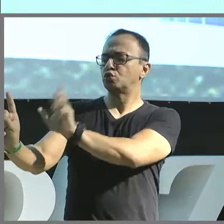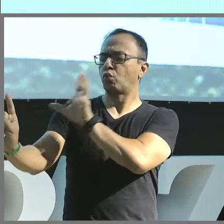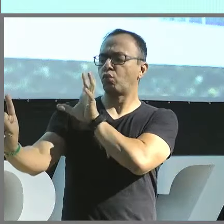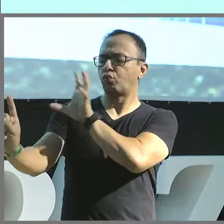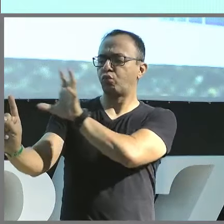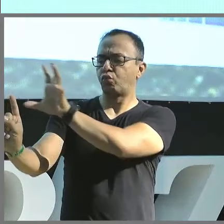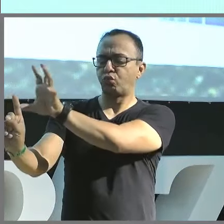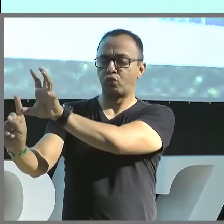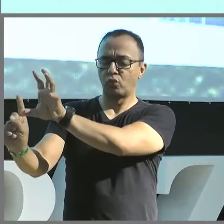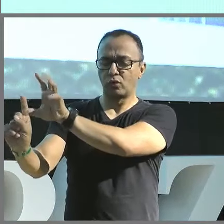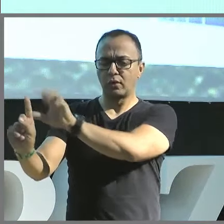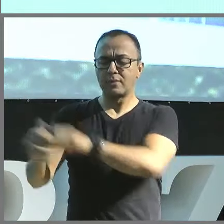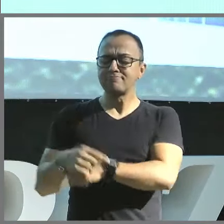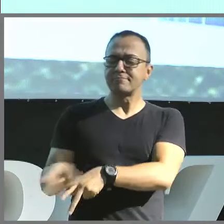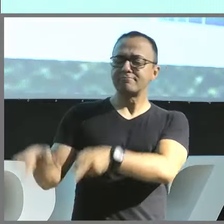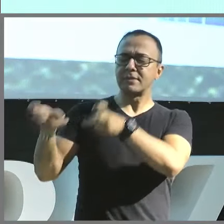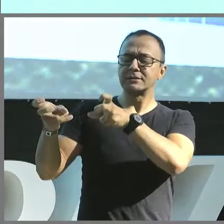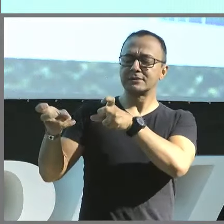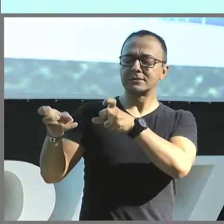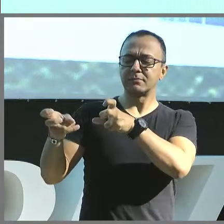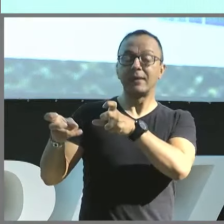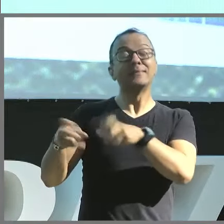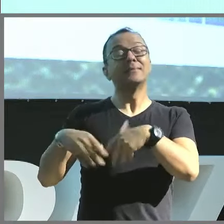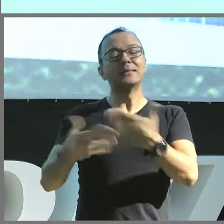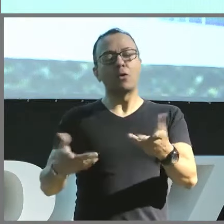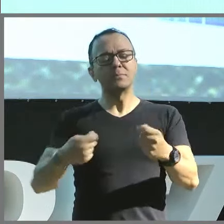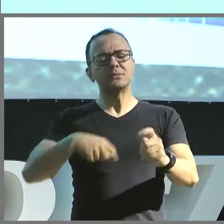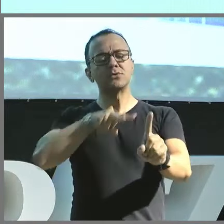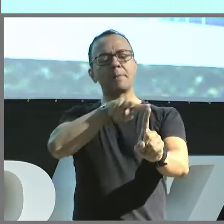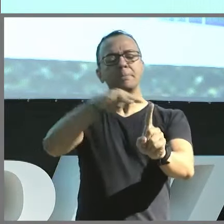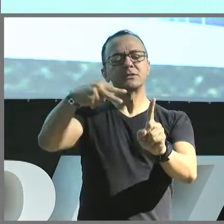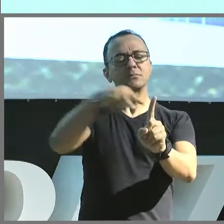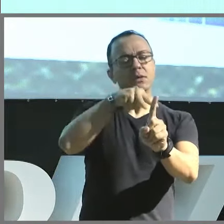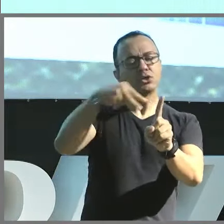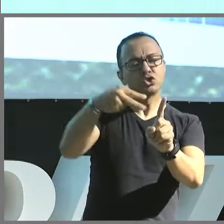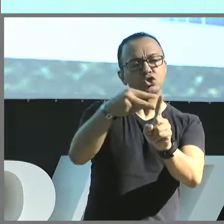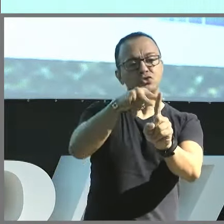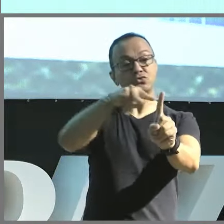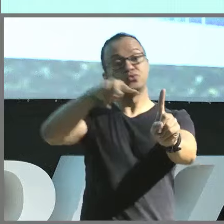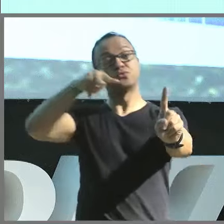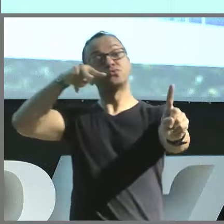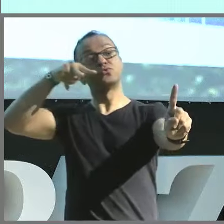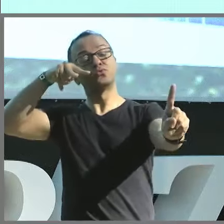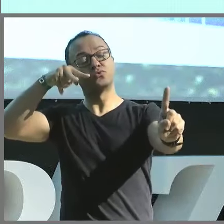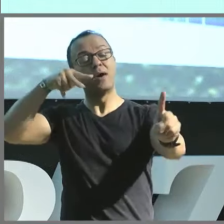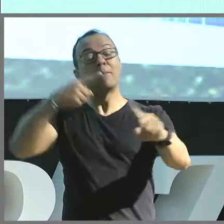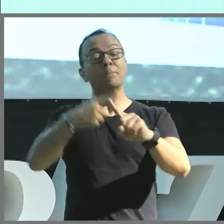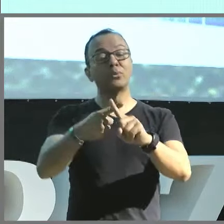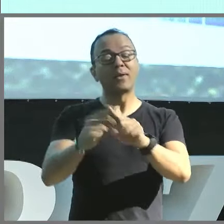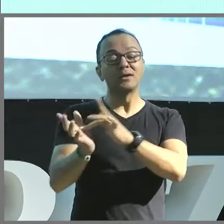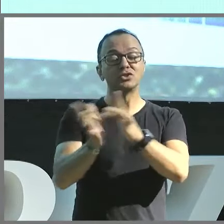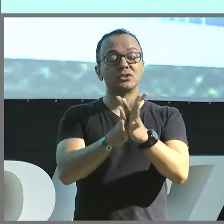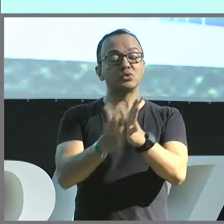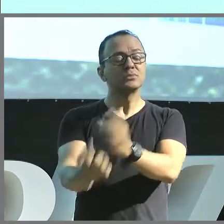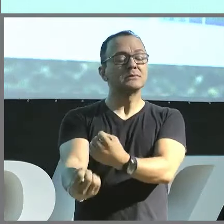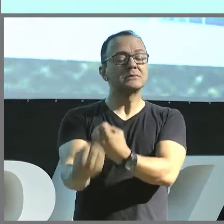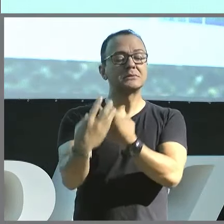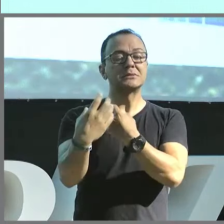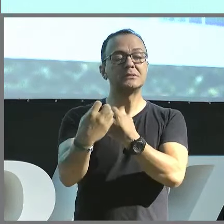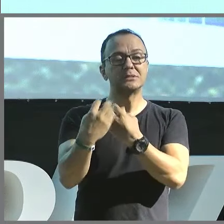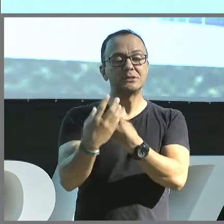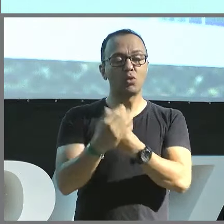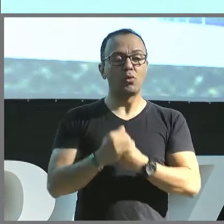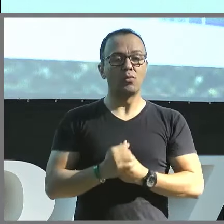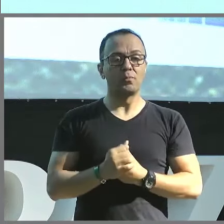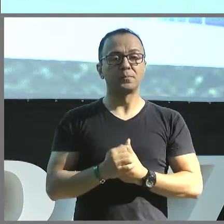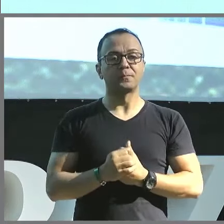É esse olhar abrangente, profundo, que Jesus nos inspirou e nos ensinou a ver e a